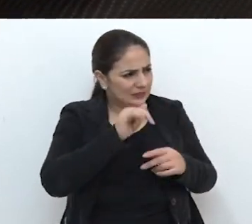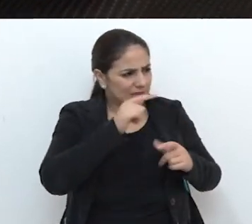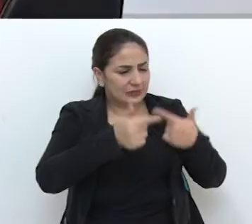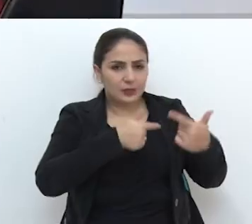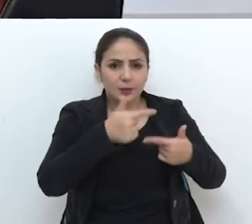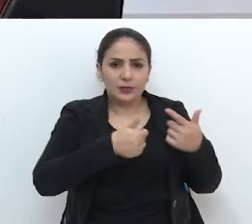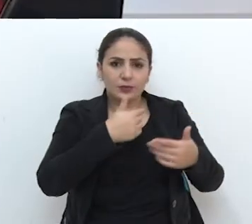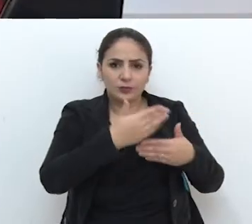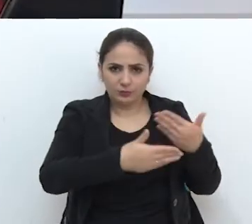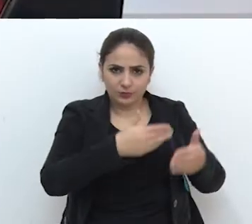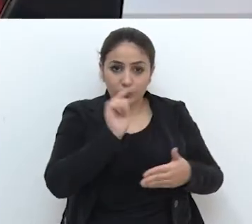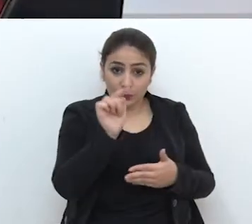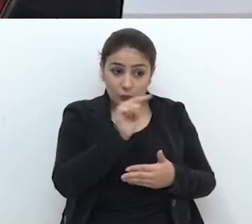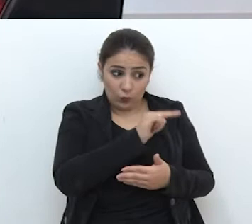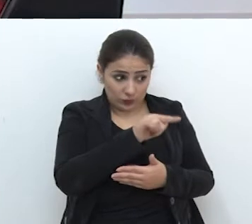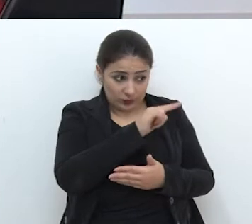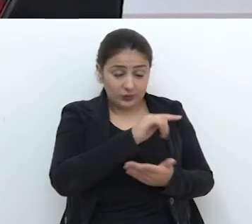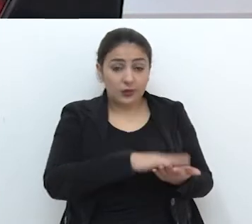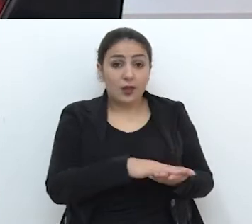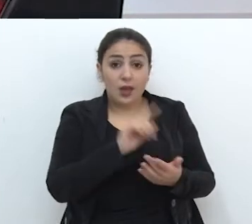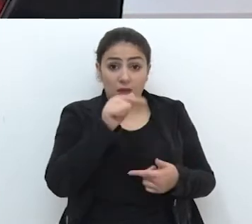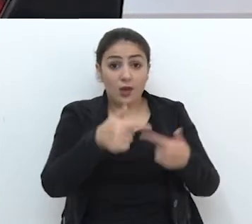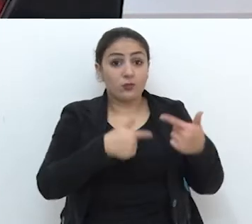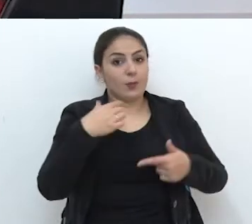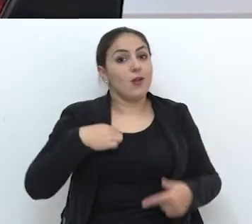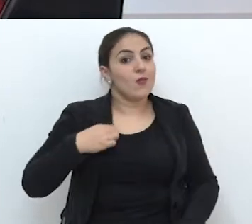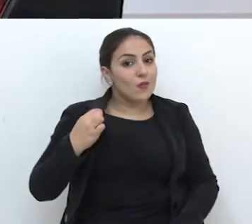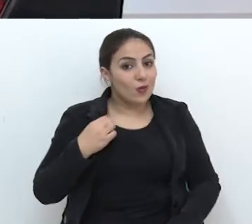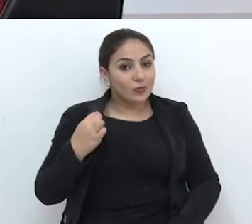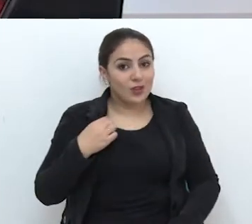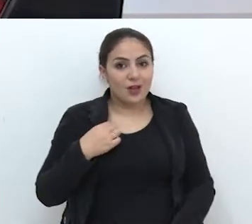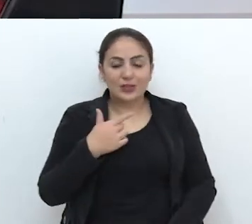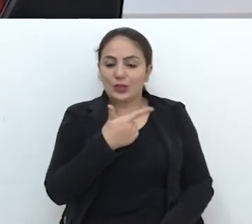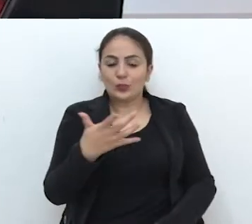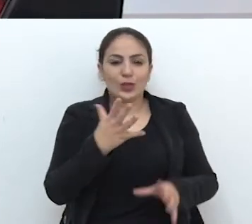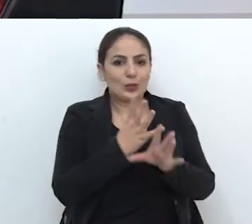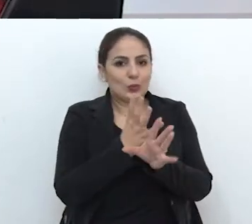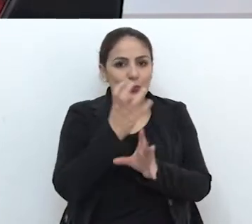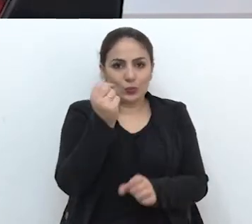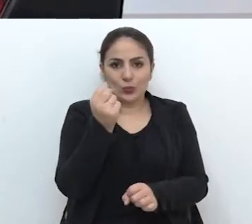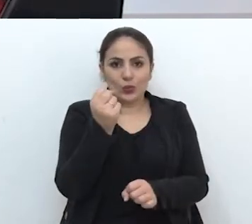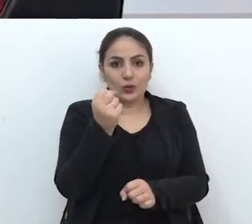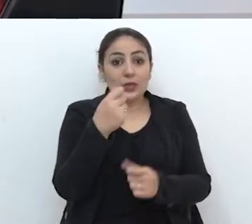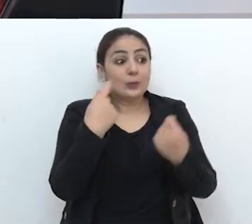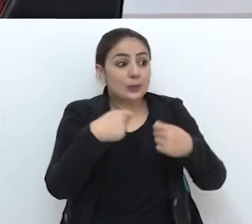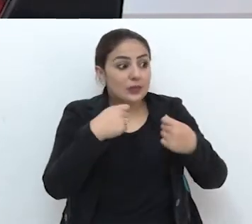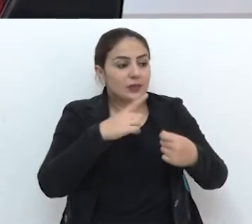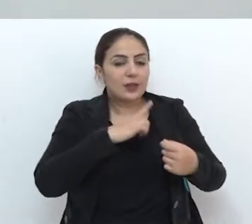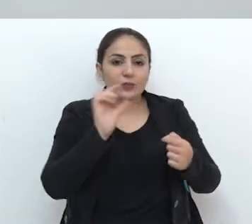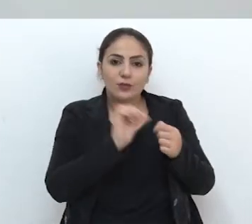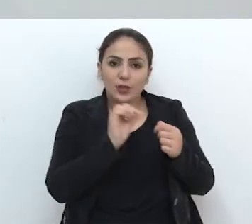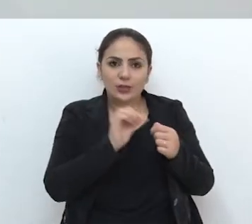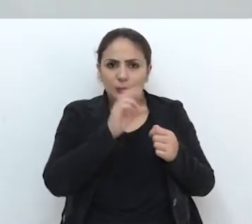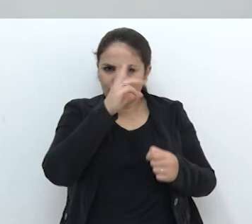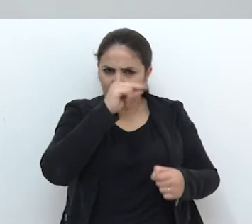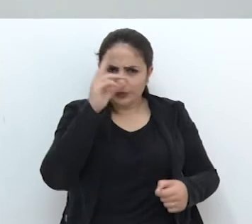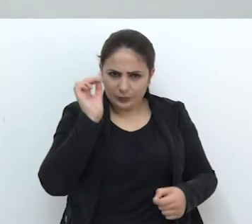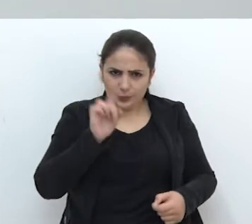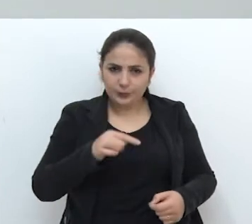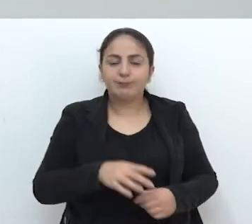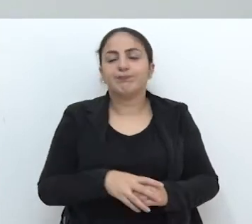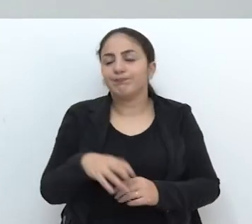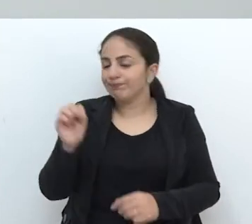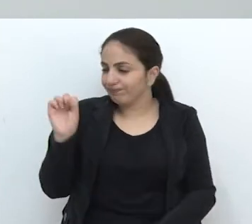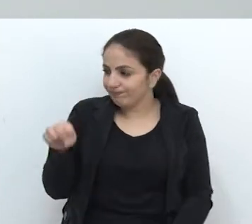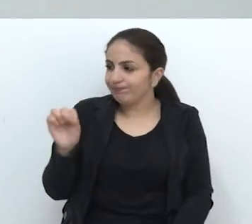que é desenvolvido por vocês, ele é um trabalho voluntário, não visa lucros e deveria estar sendo realizado pelo poder